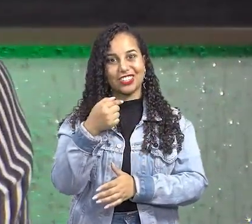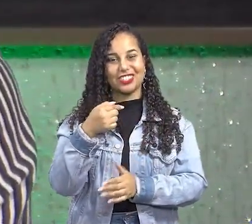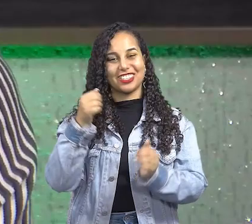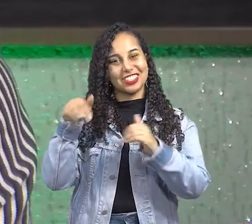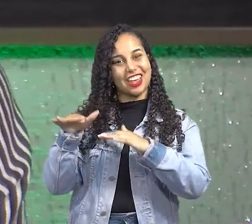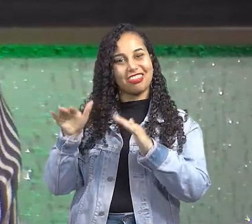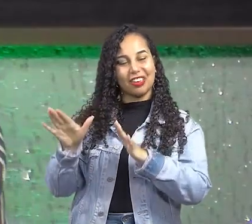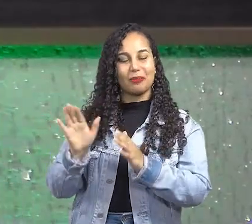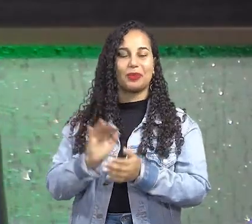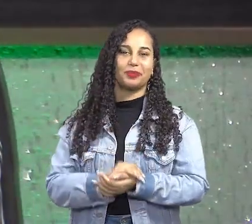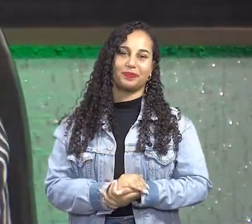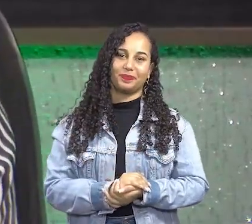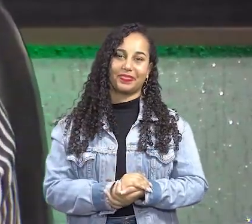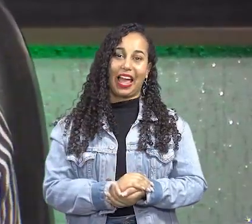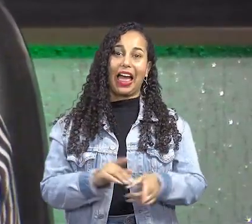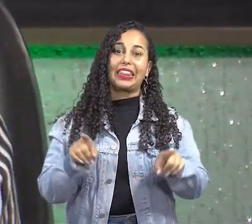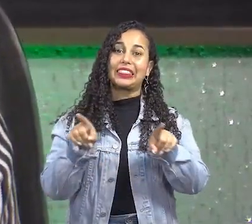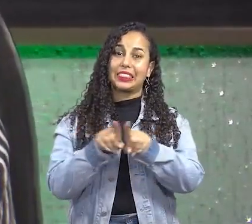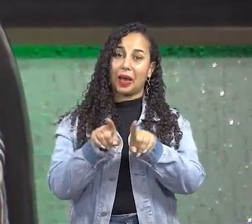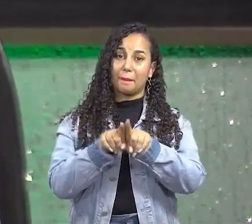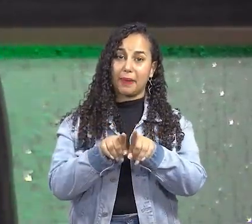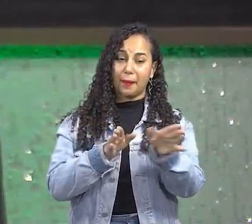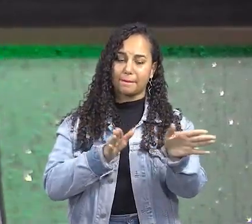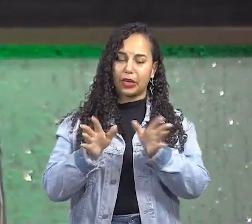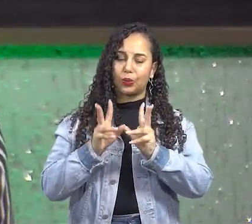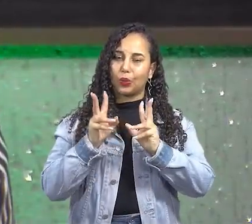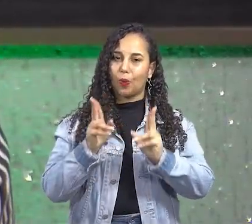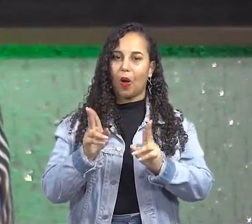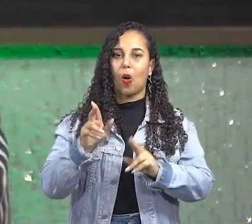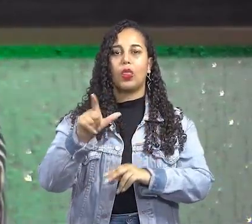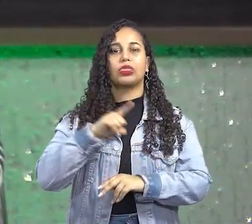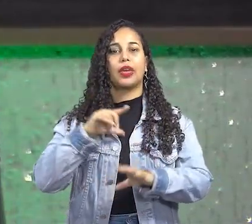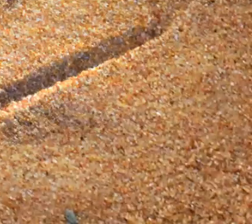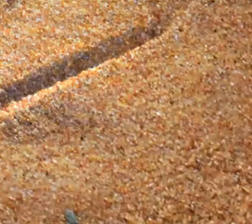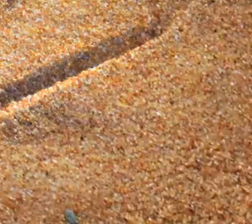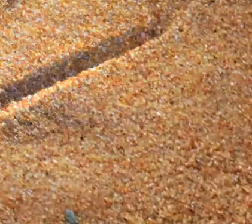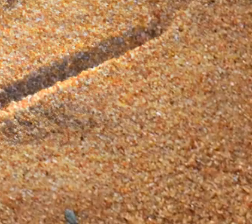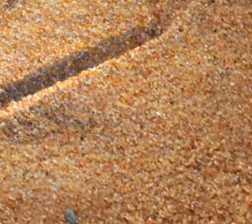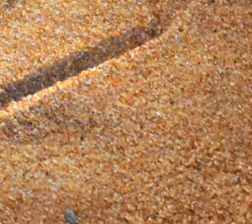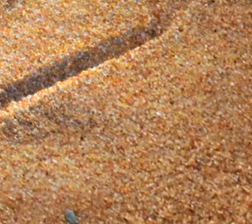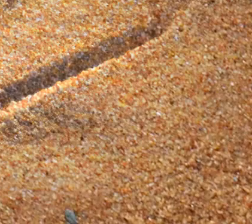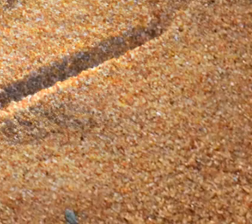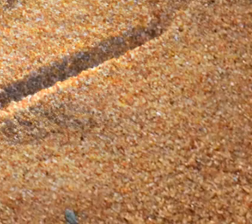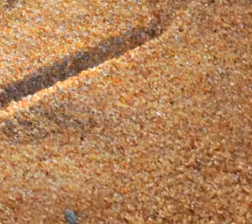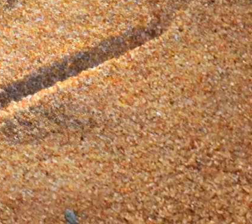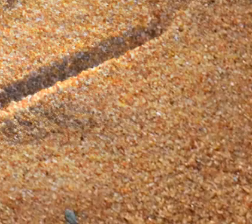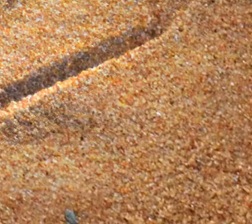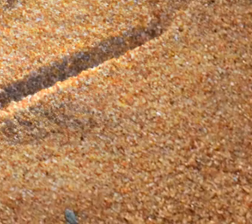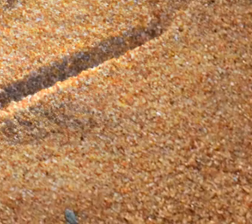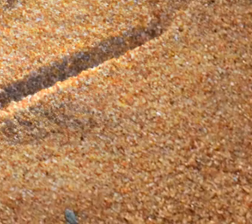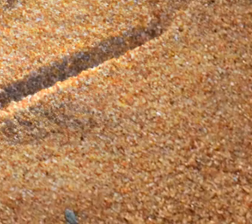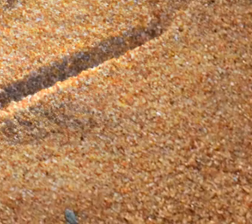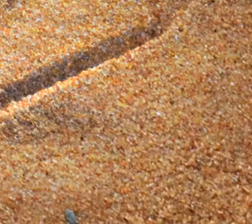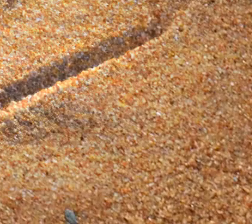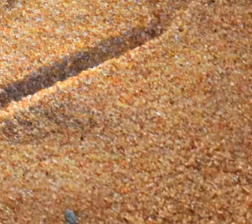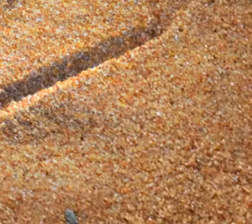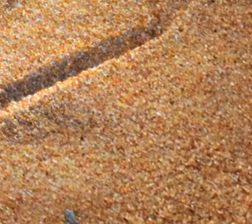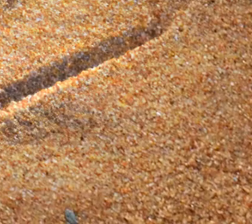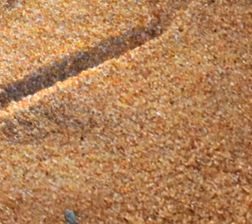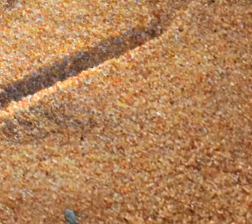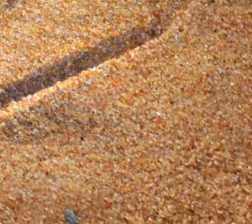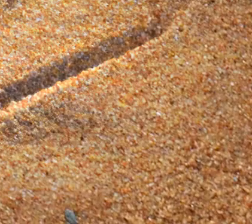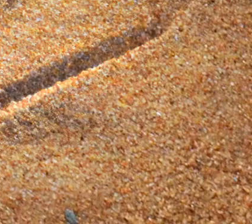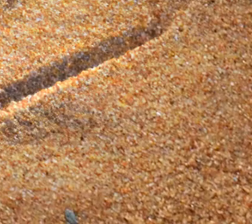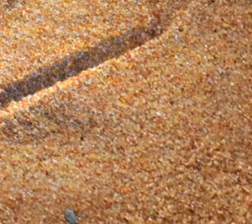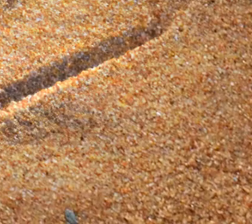7. Também de 3 a 7, nós teremos Segredos do Coração, entrada franca. Olha aí a chamada,